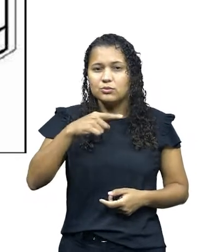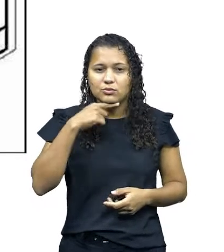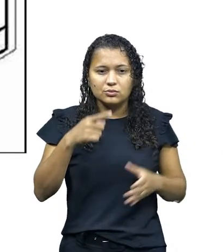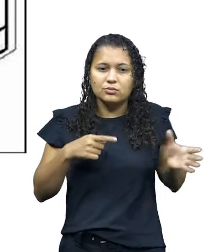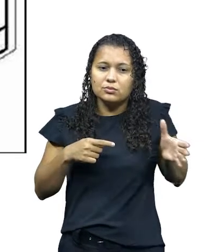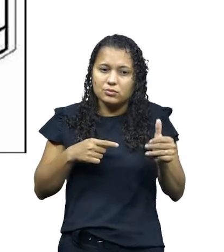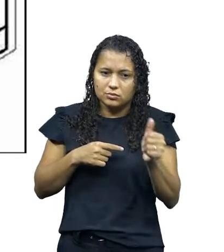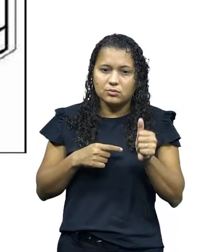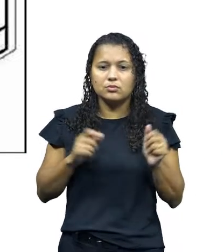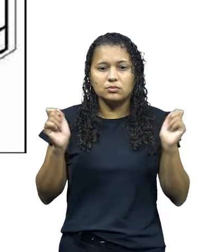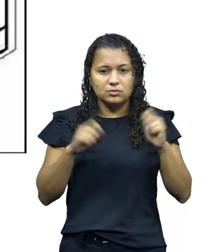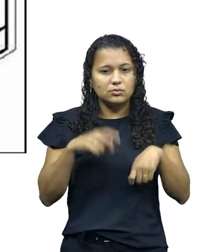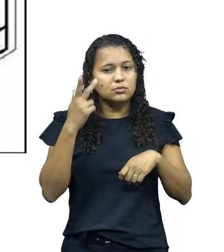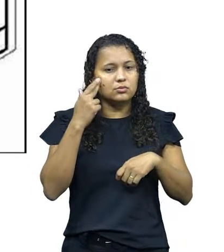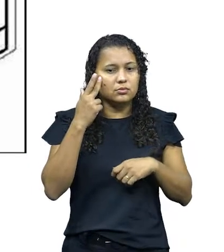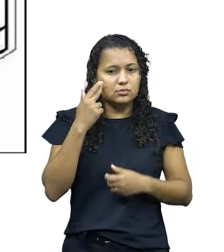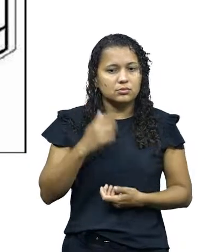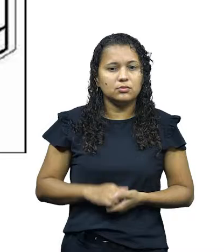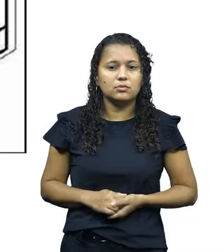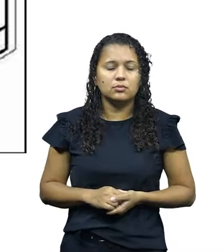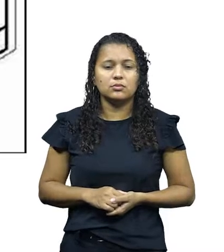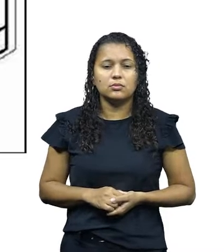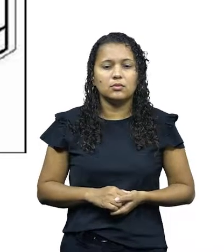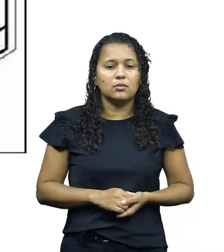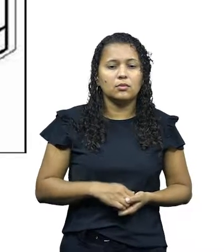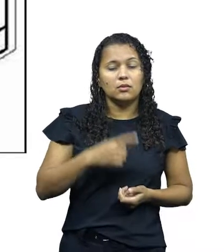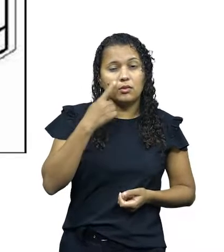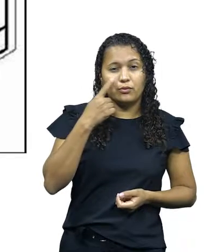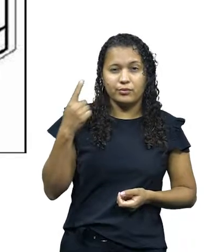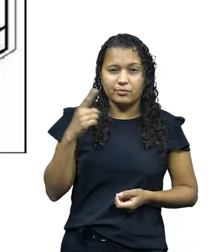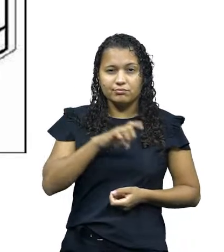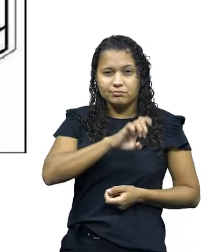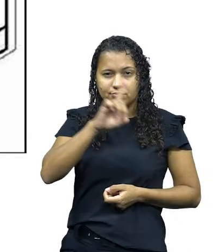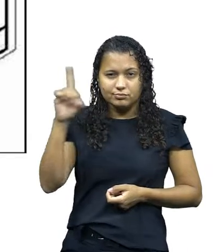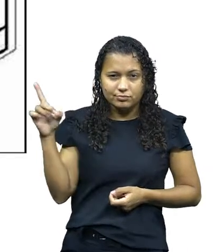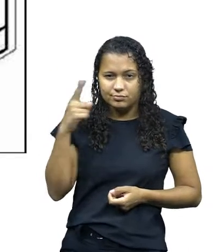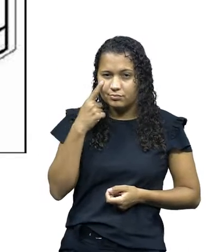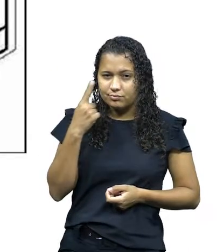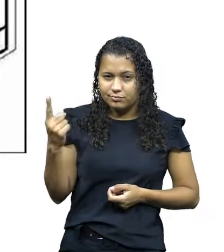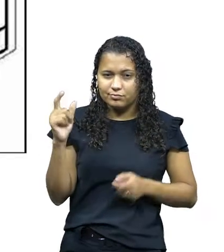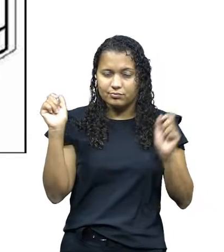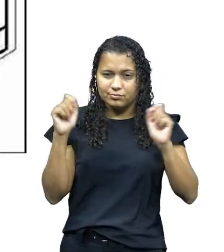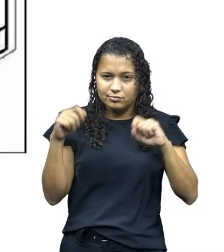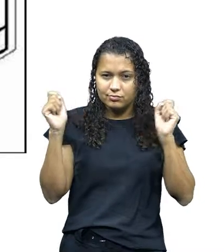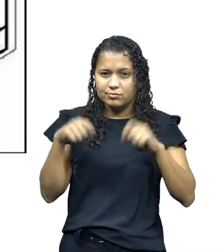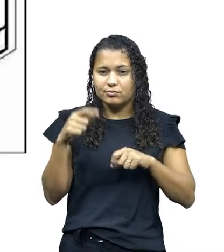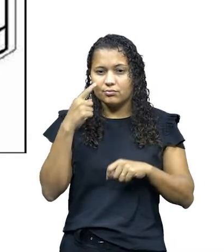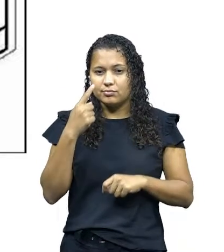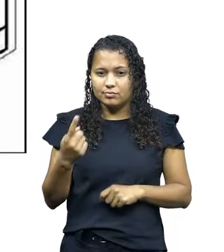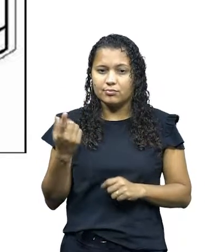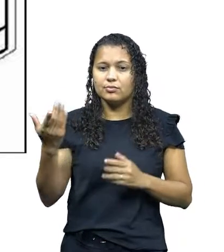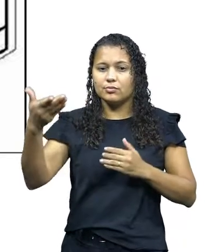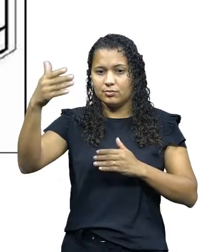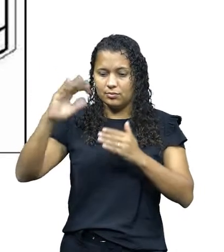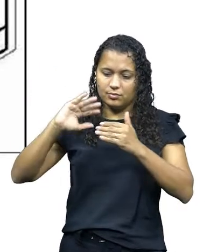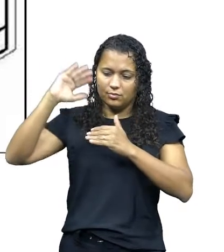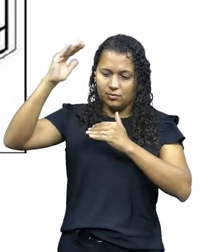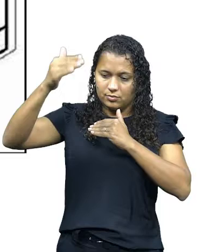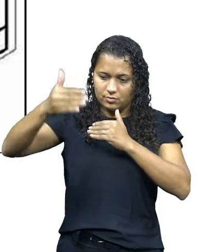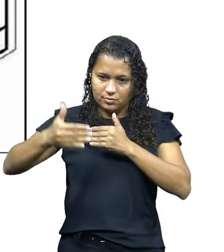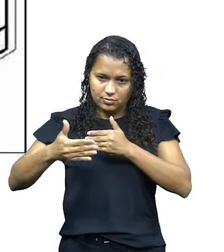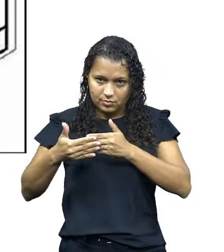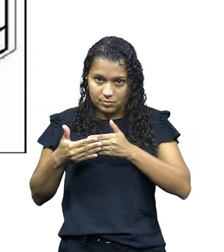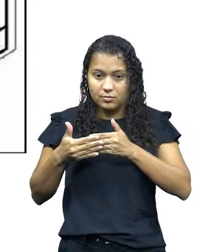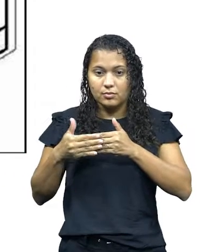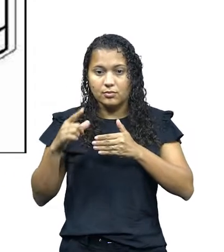perfuração realizada. Do lado direito da imagem, vocês já podem observar essa folha dobrada. Então, você